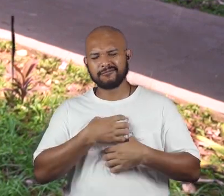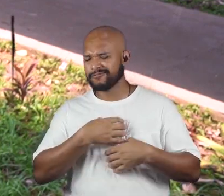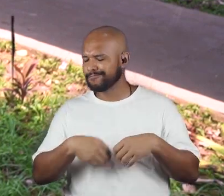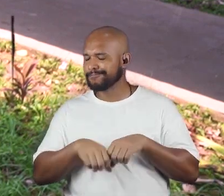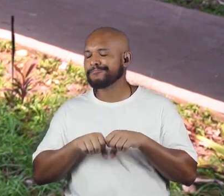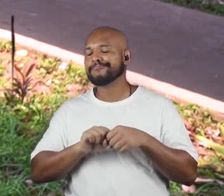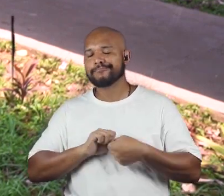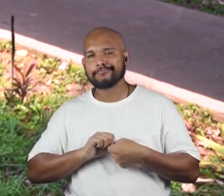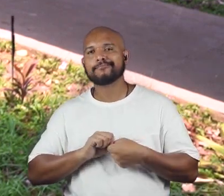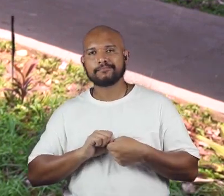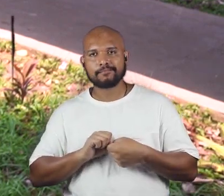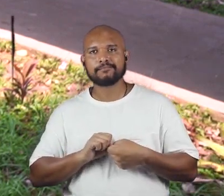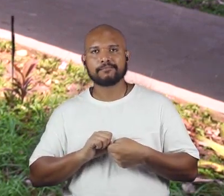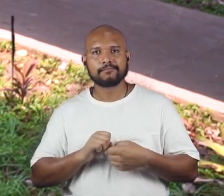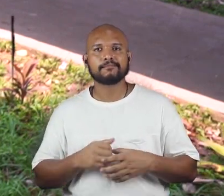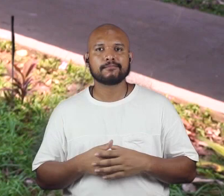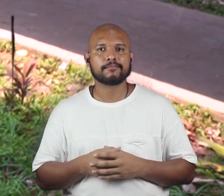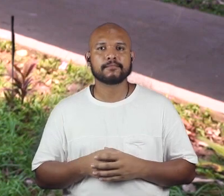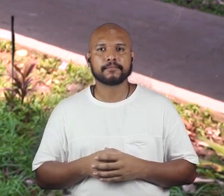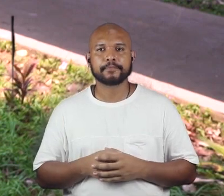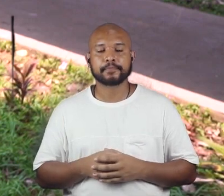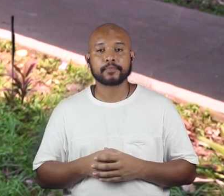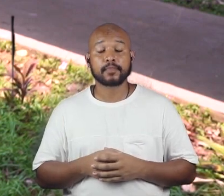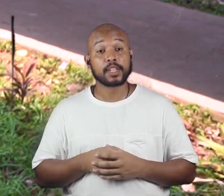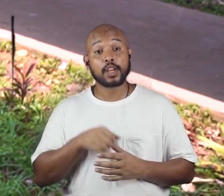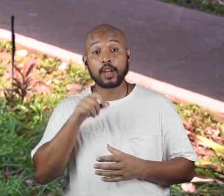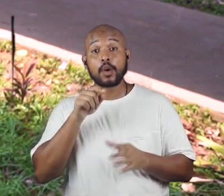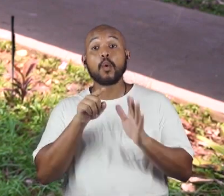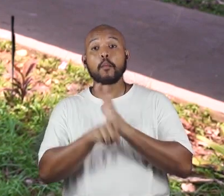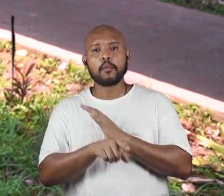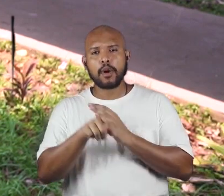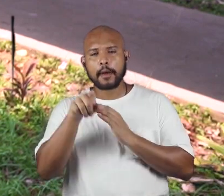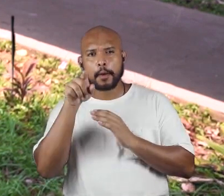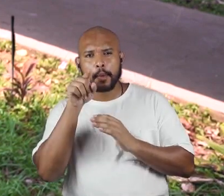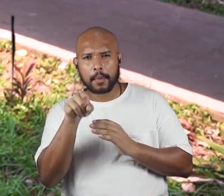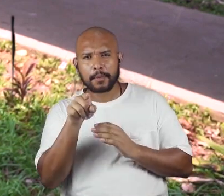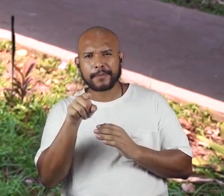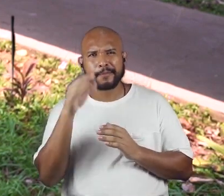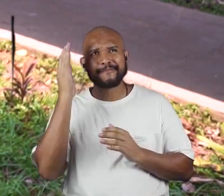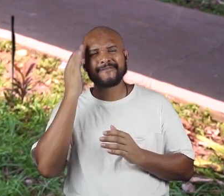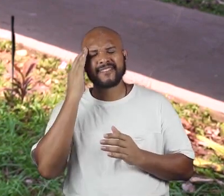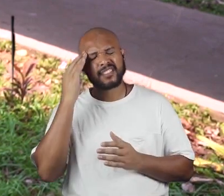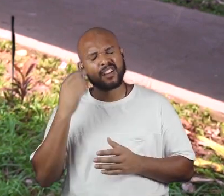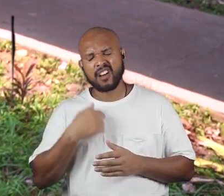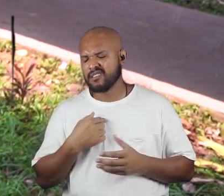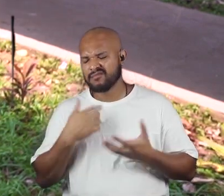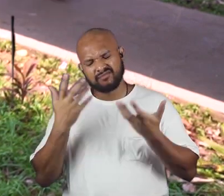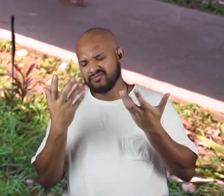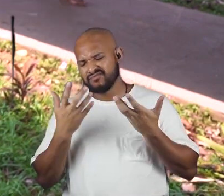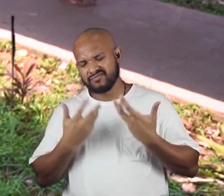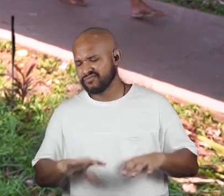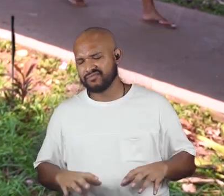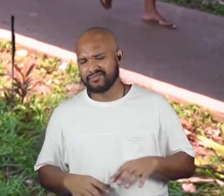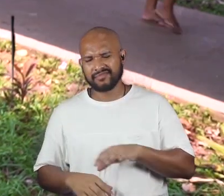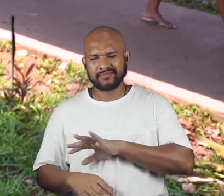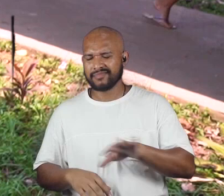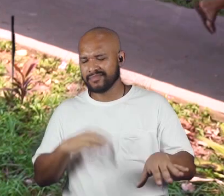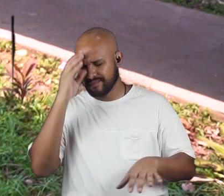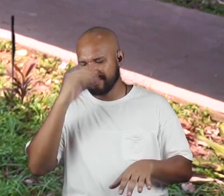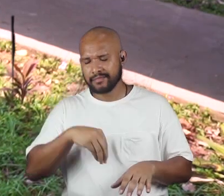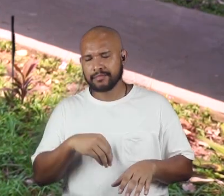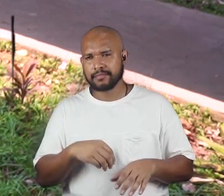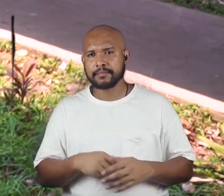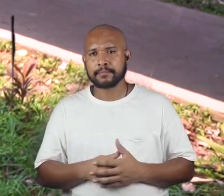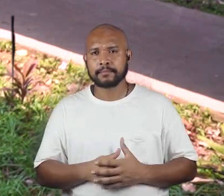E diante disso, já pensou em desistir? Um dia chegou assim, não vou mais para a universidade,